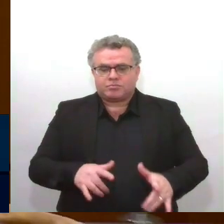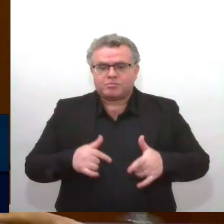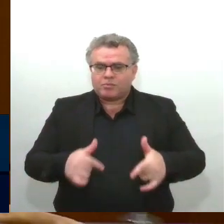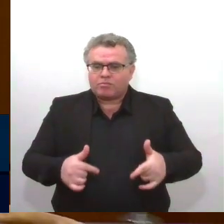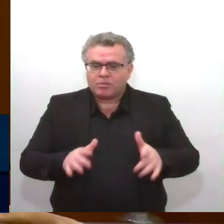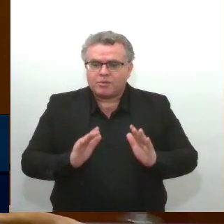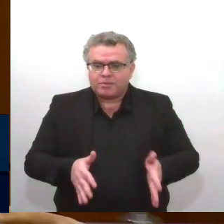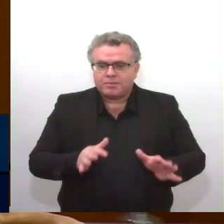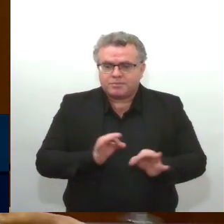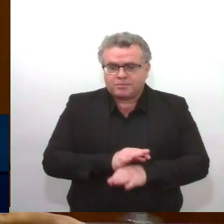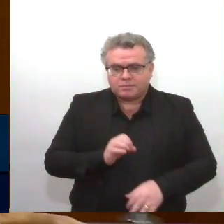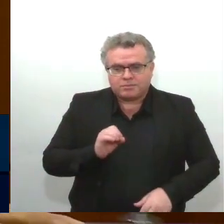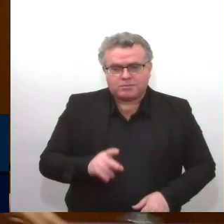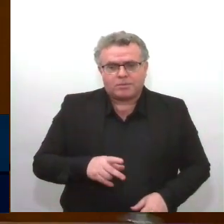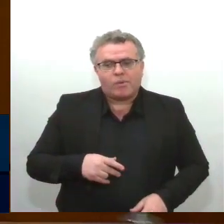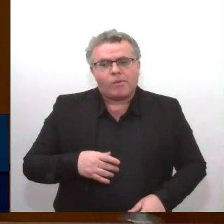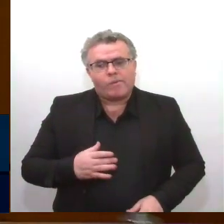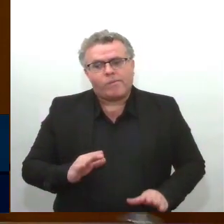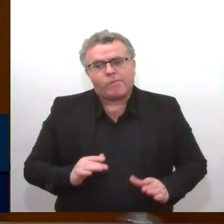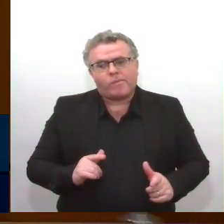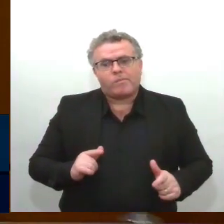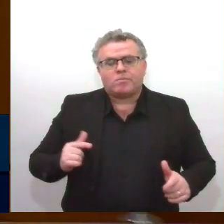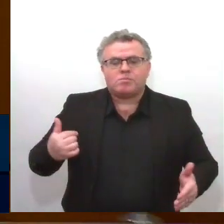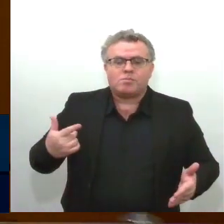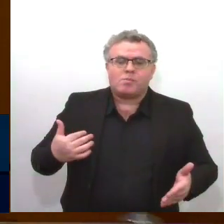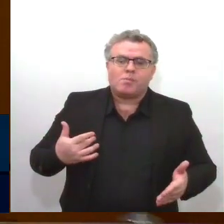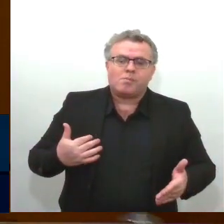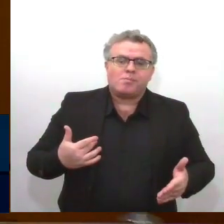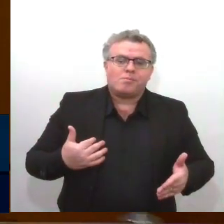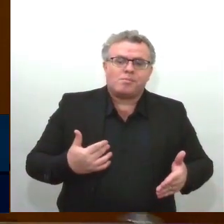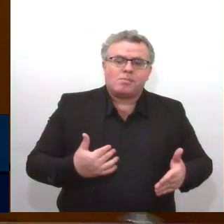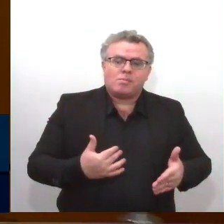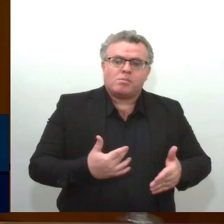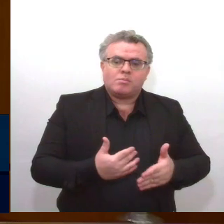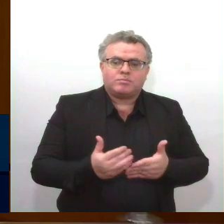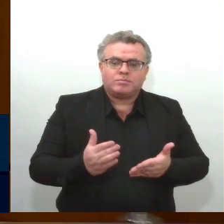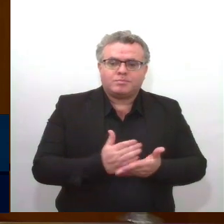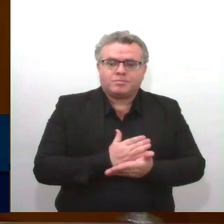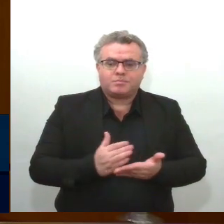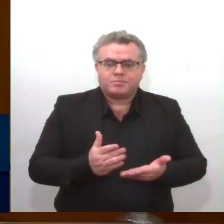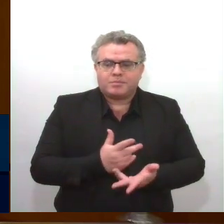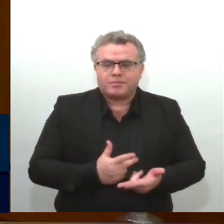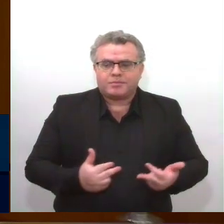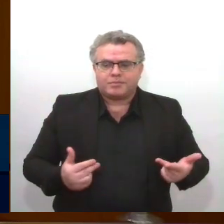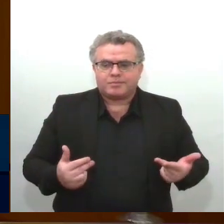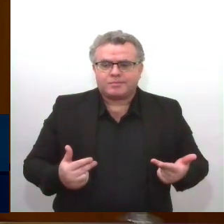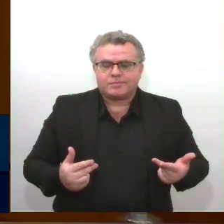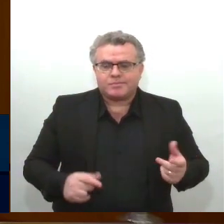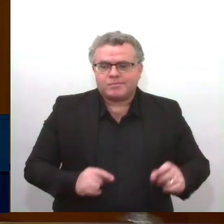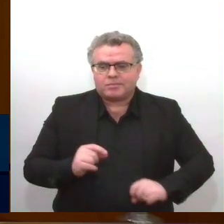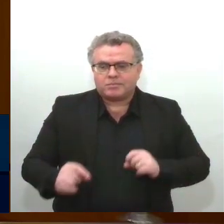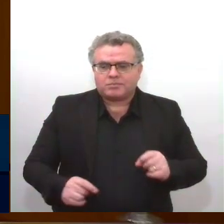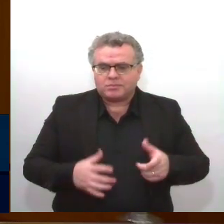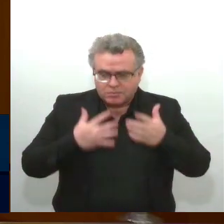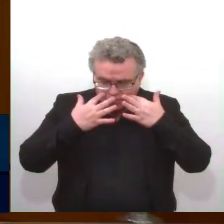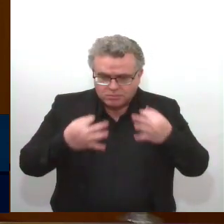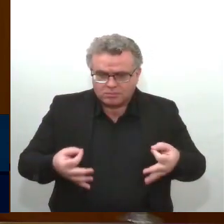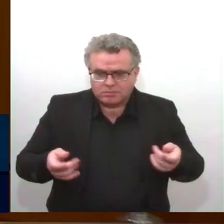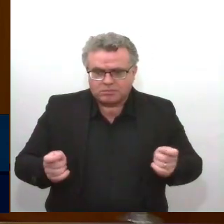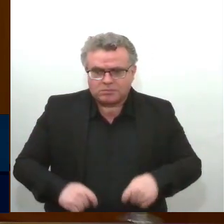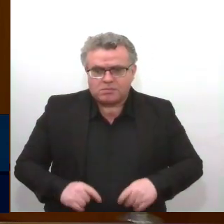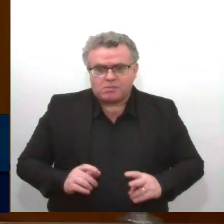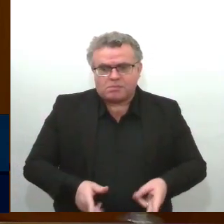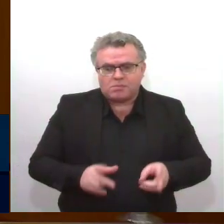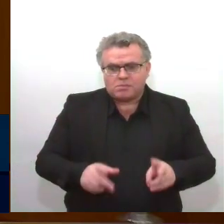nessa caminhada Em Ribeirópolis algumas coisas Deputado Luizão me chamaram a atenção porque Diferentemente da eleição de